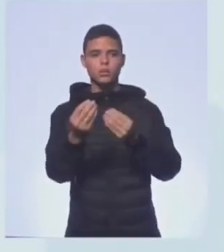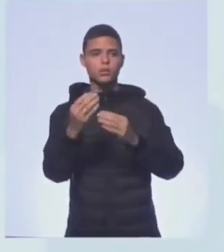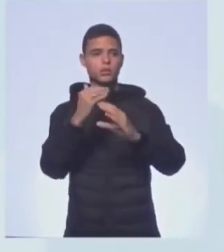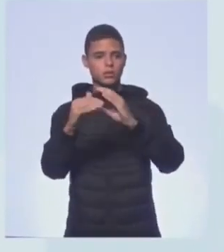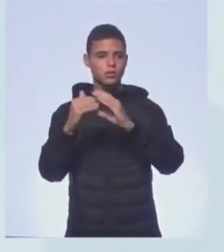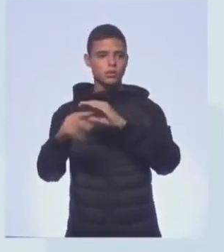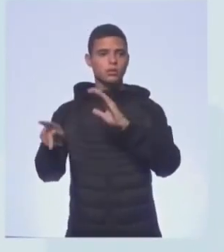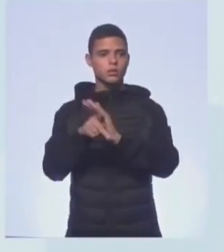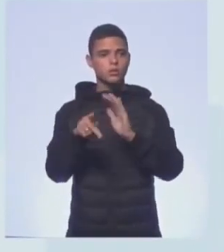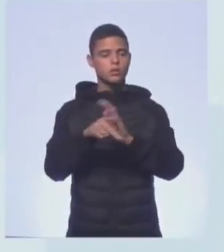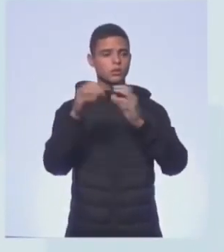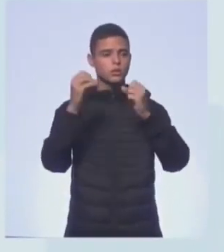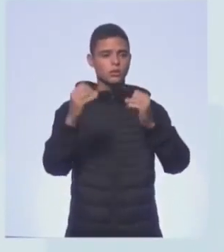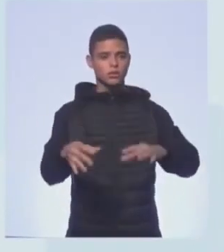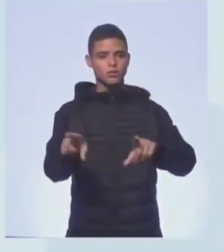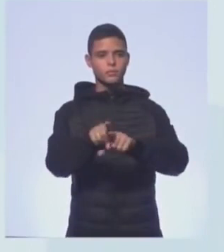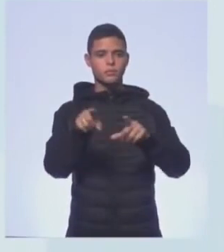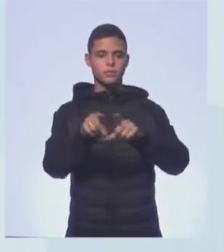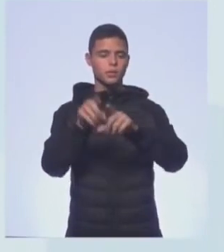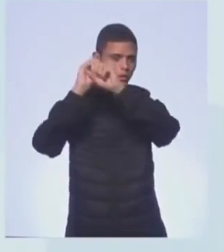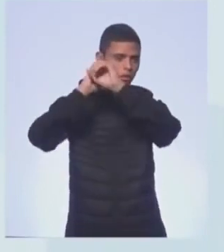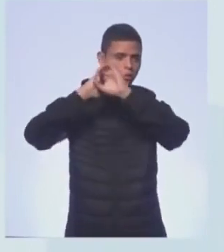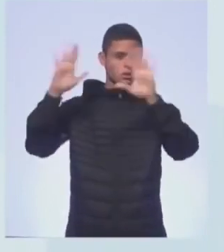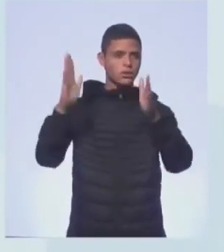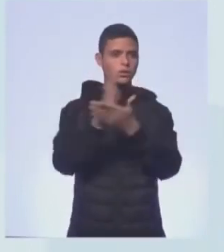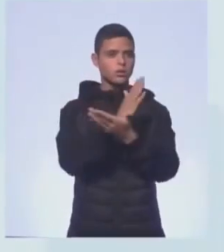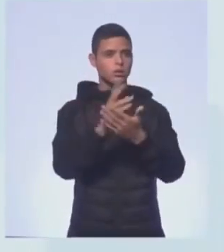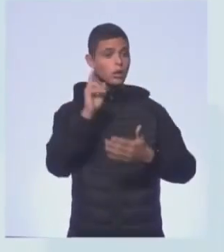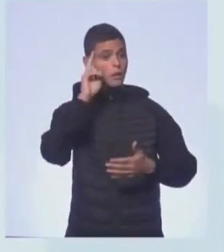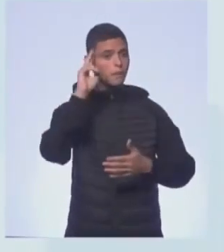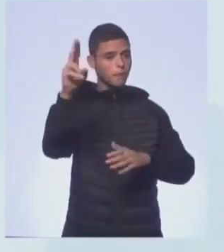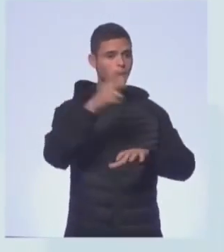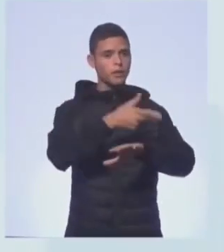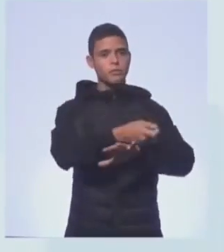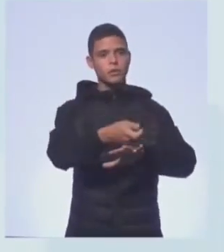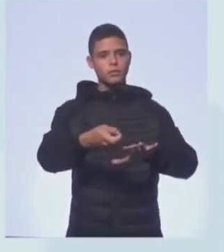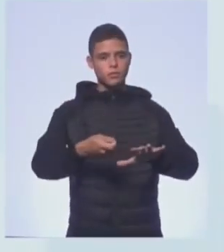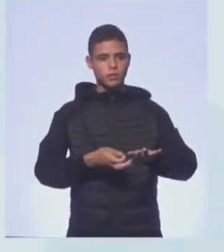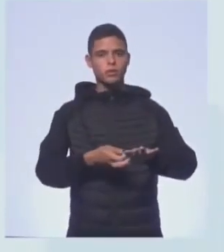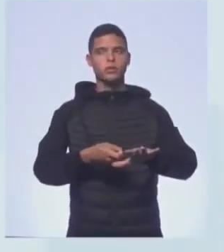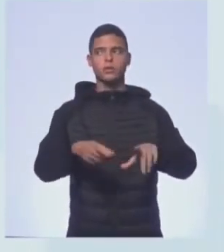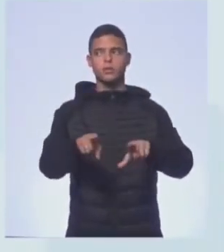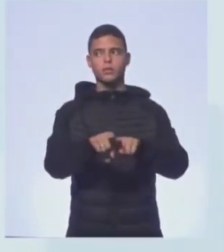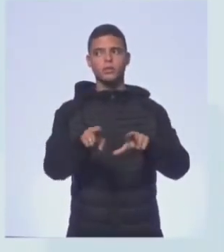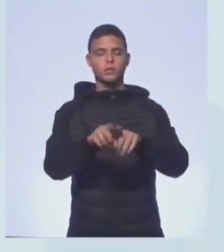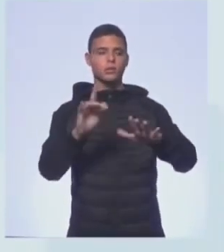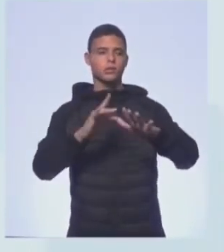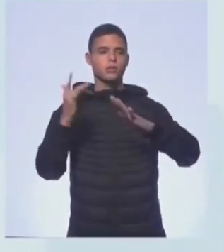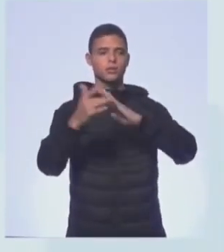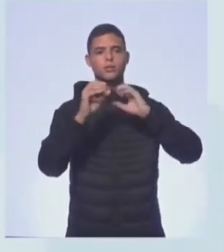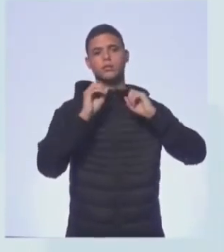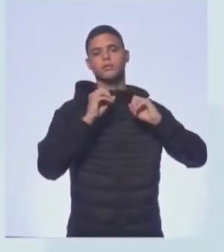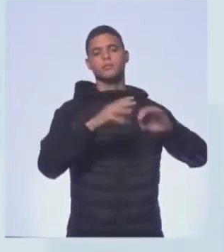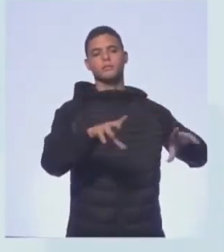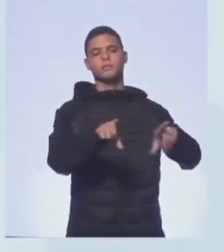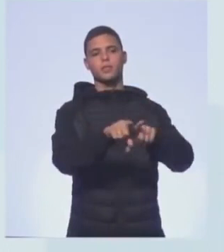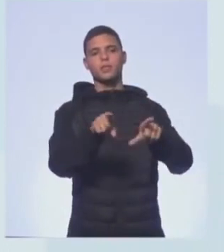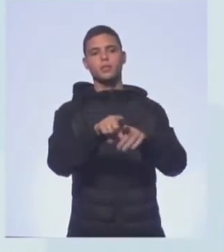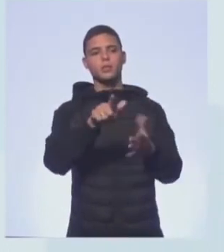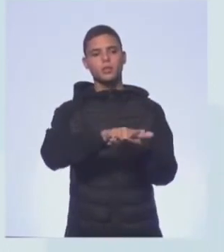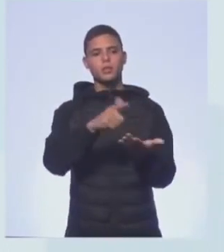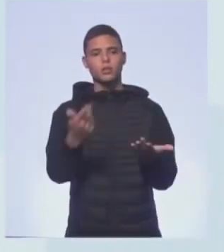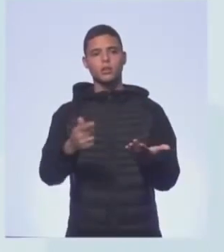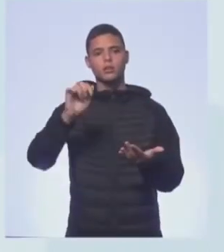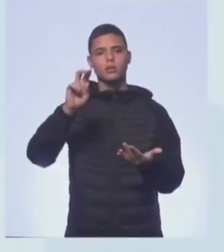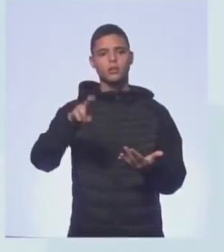tipo, explicando e esclarecendo as principais fake news sobre vacina para disparar na rede social. Essa matéria eu peguei do jornal da